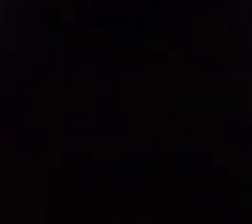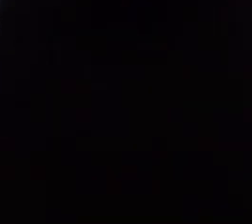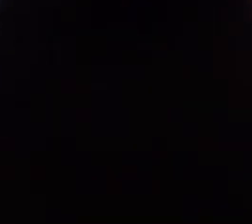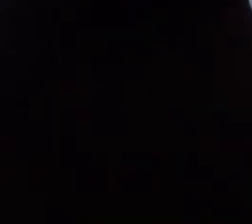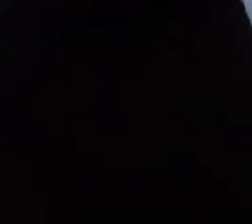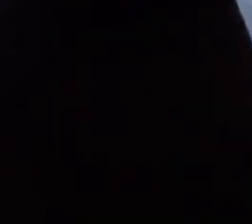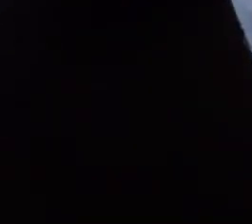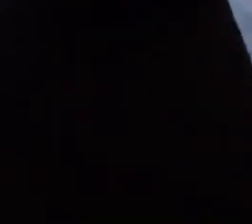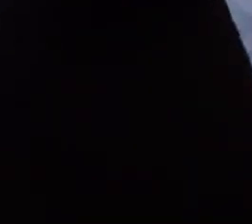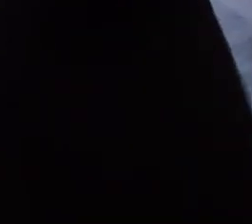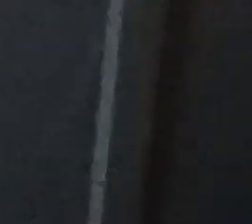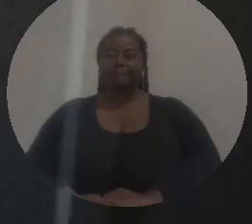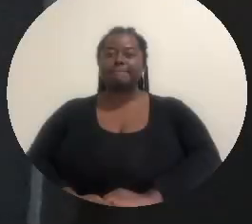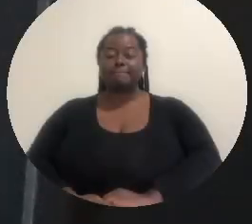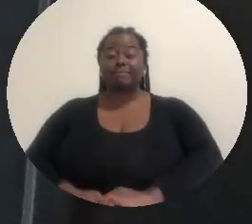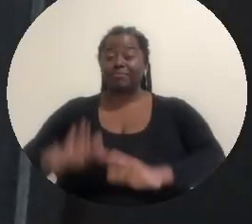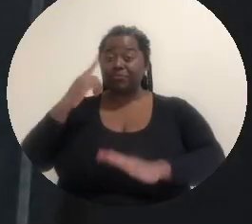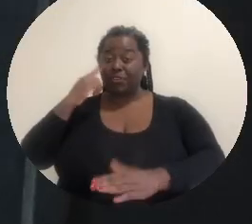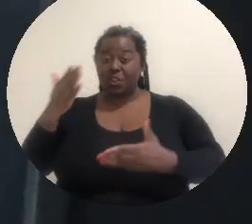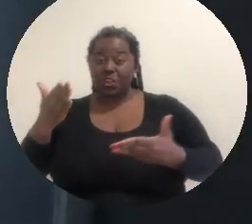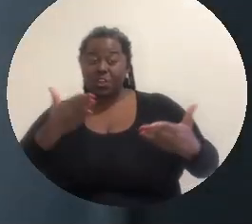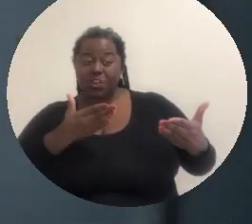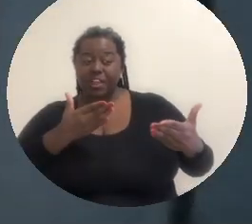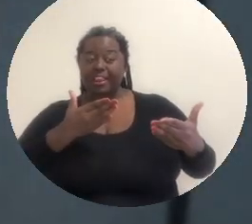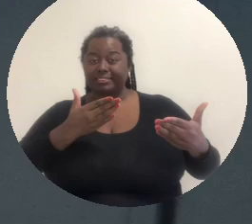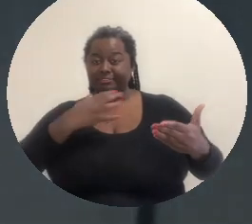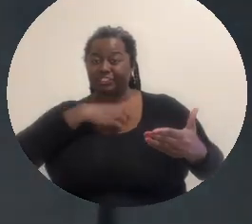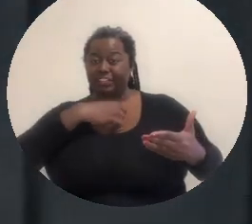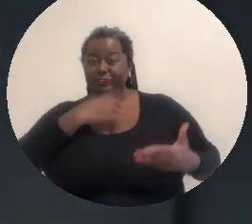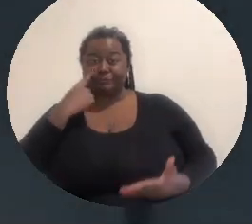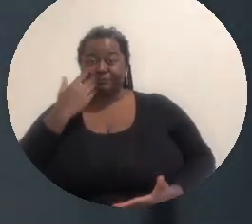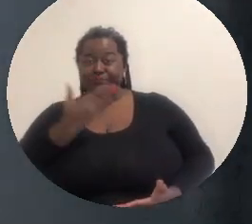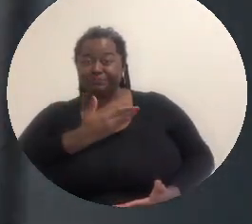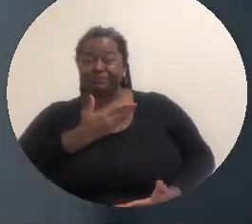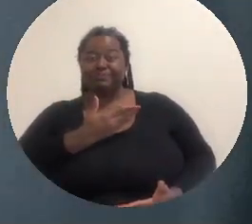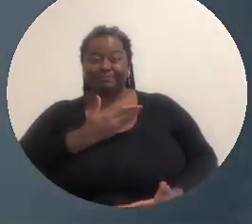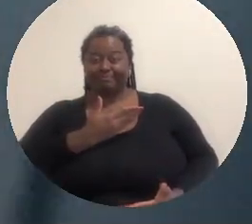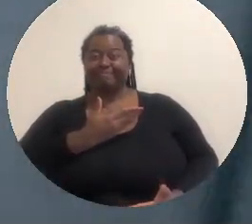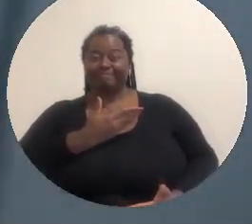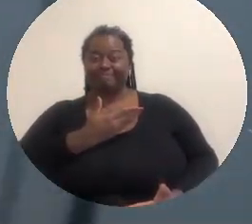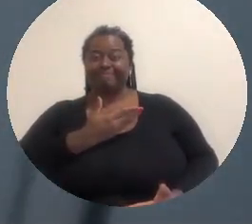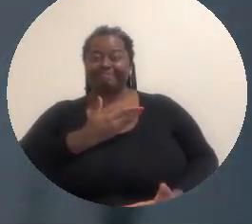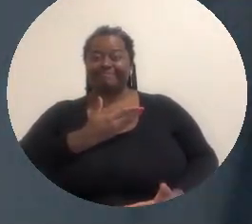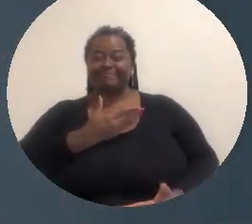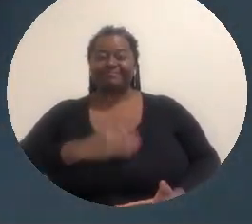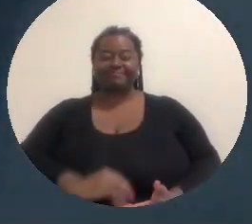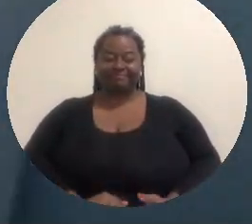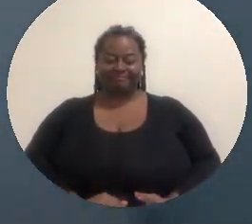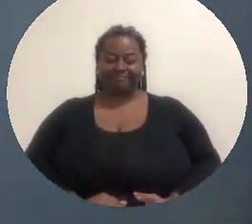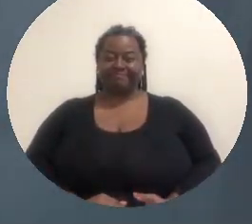Aí tá perto duas vezes. Tá. Olha a situação que tá aqui, ó, da gravação, ó. Olha só.